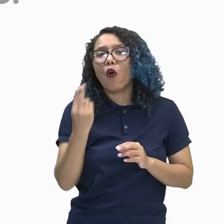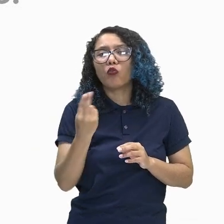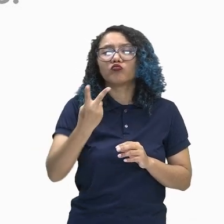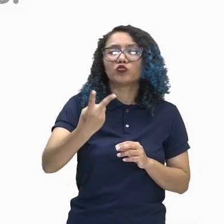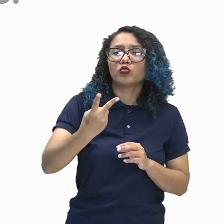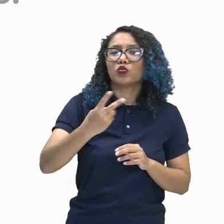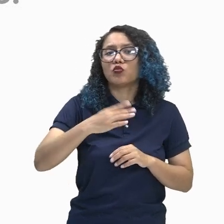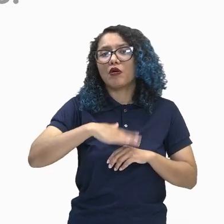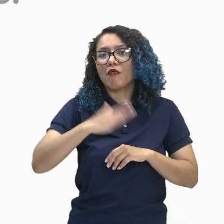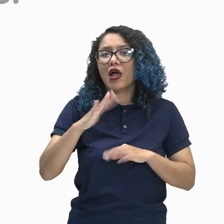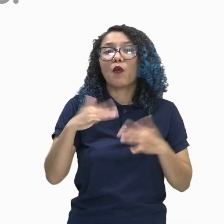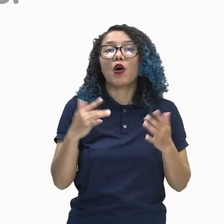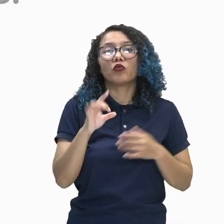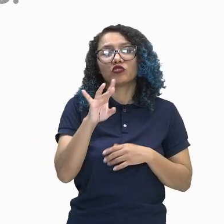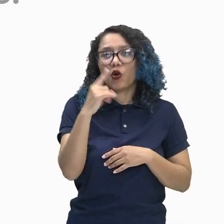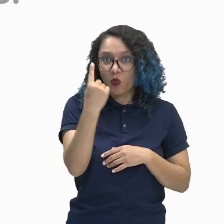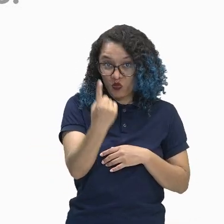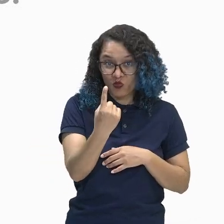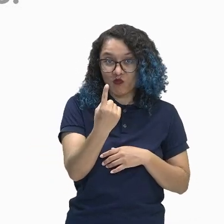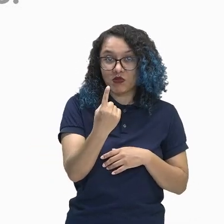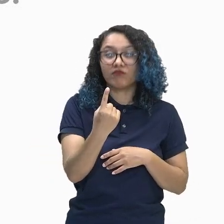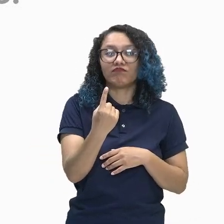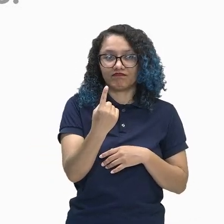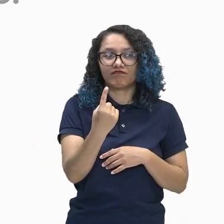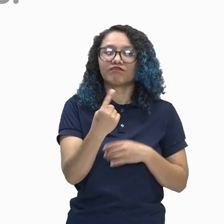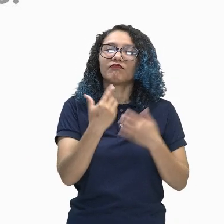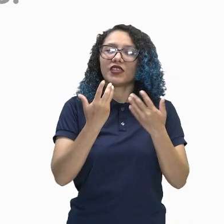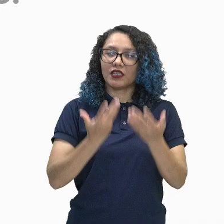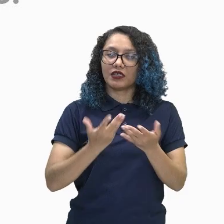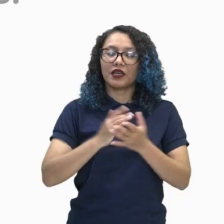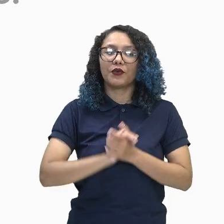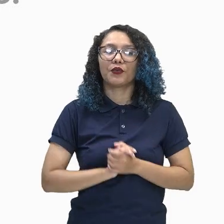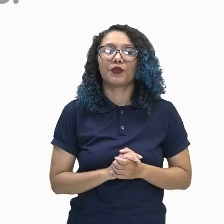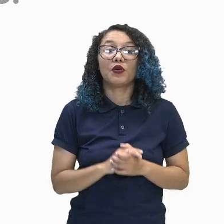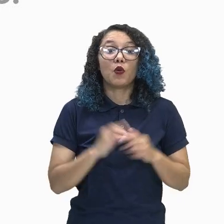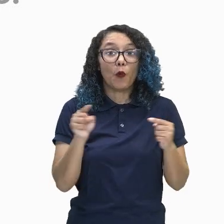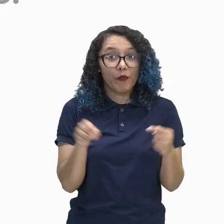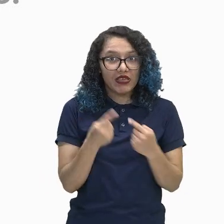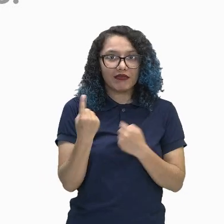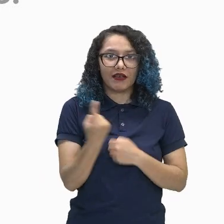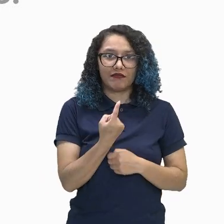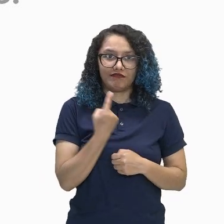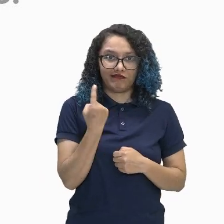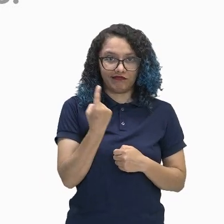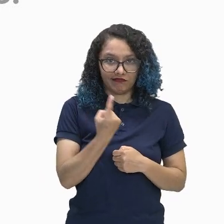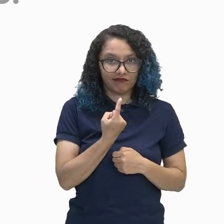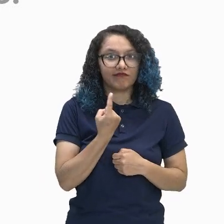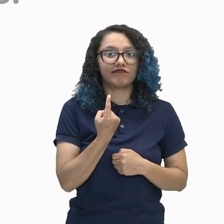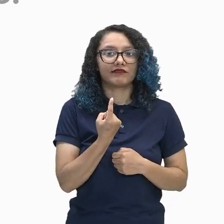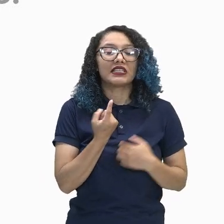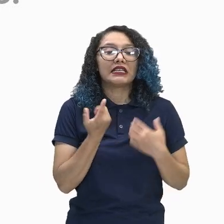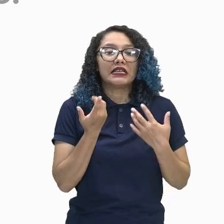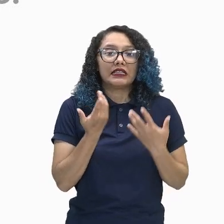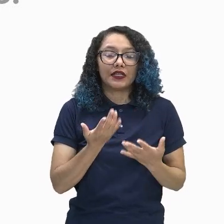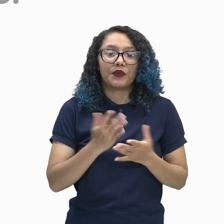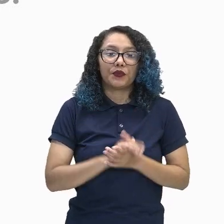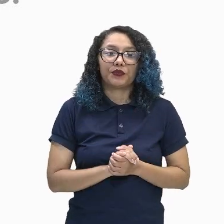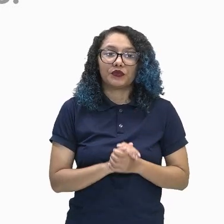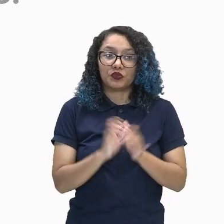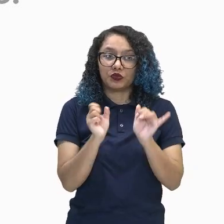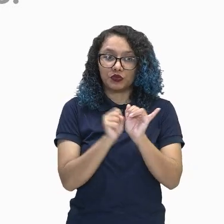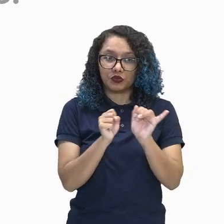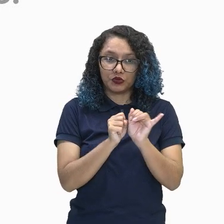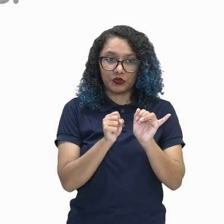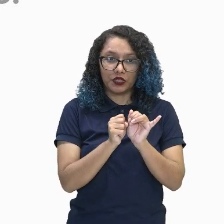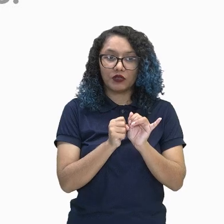mais? Perceba que é apenas uma. Então, nós temos aí singular. Então, o sujeito, eu,